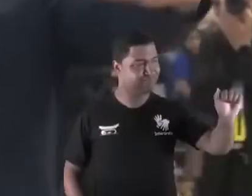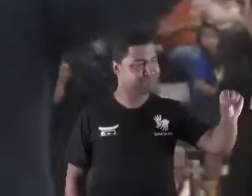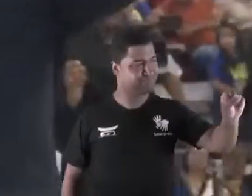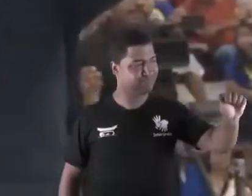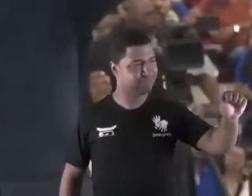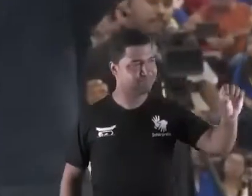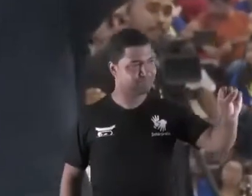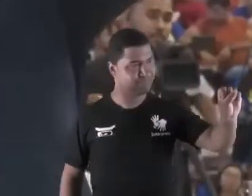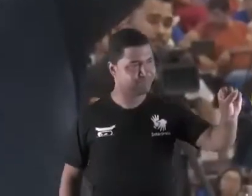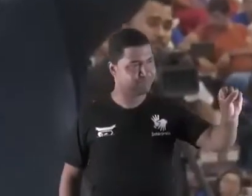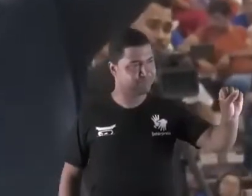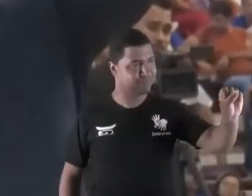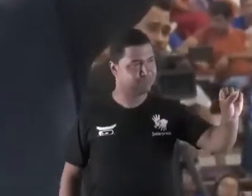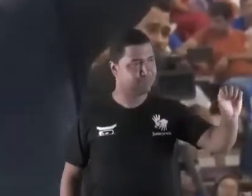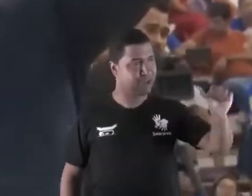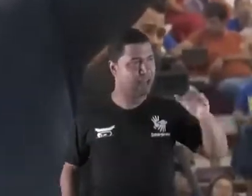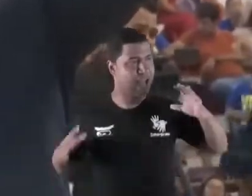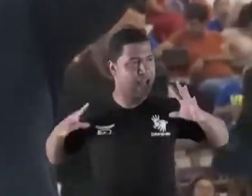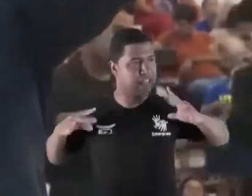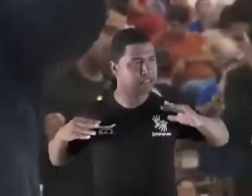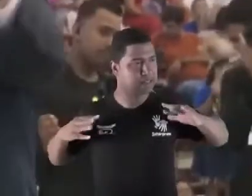se abriu em cima.